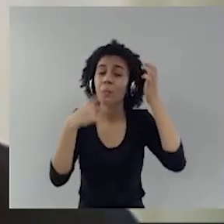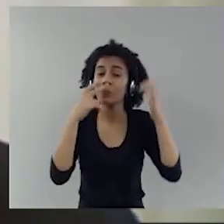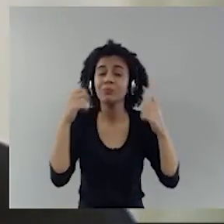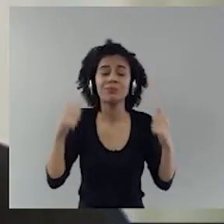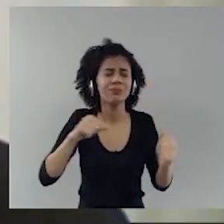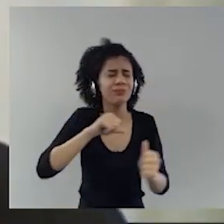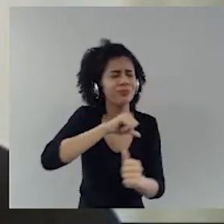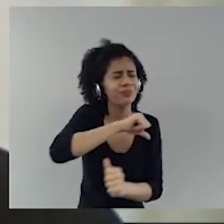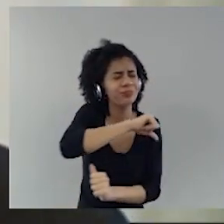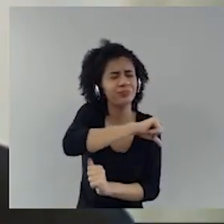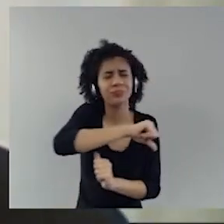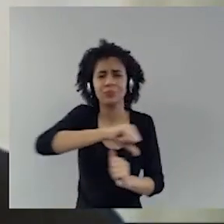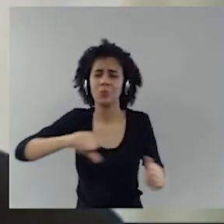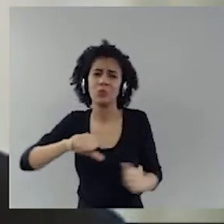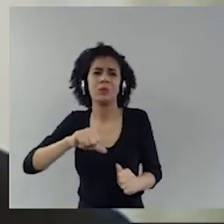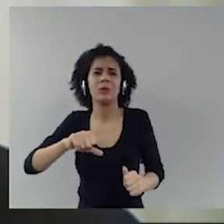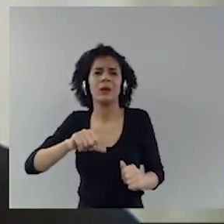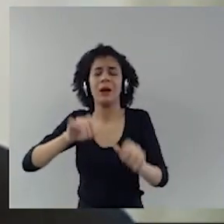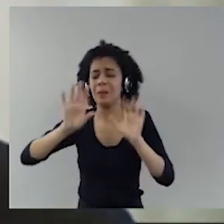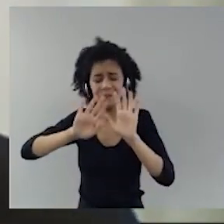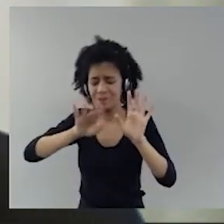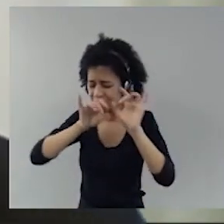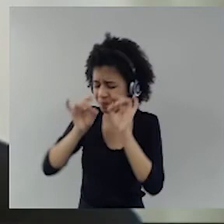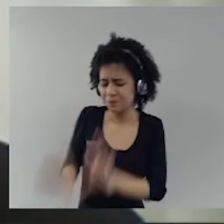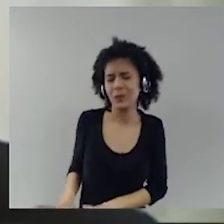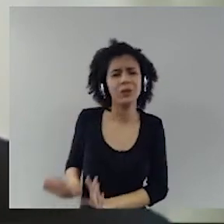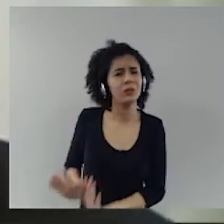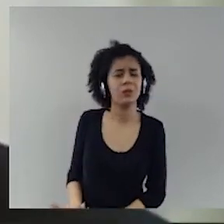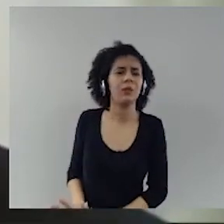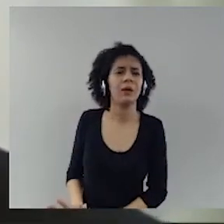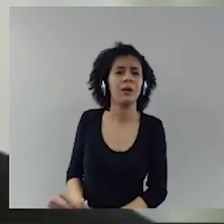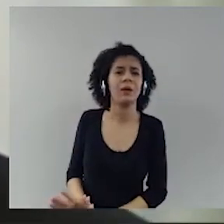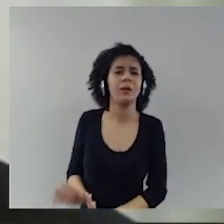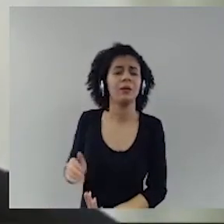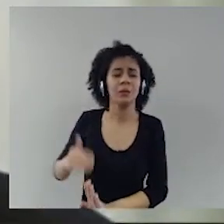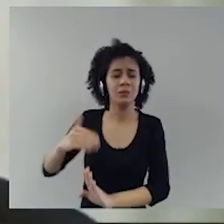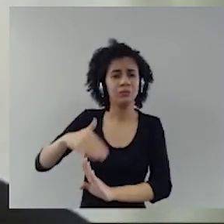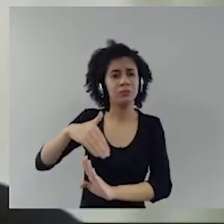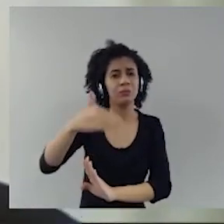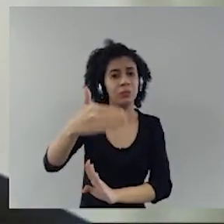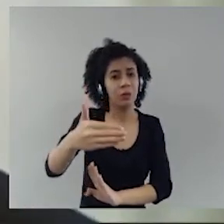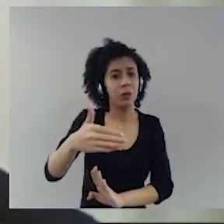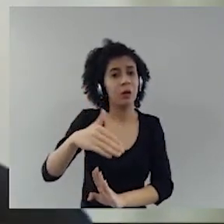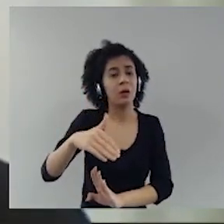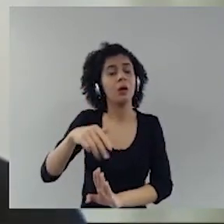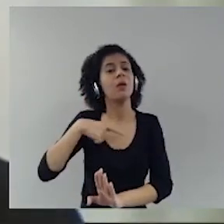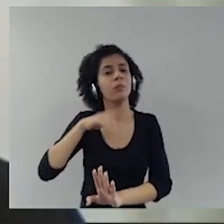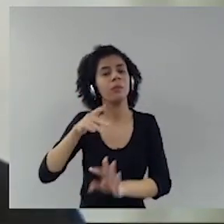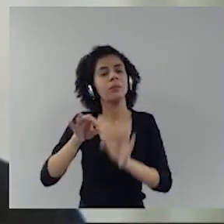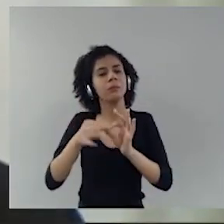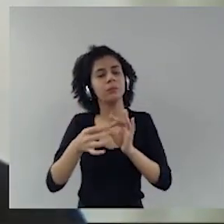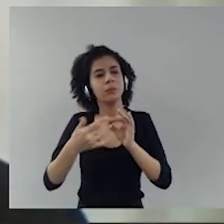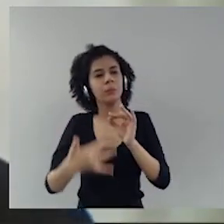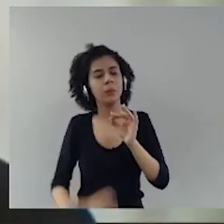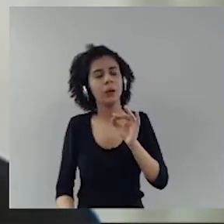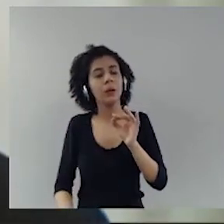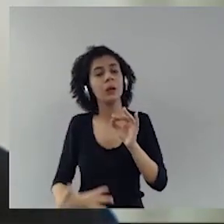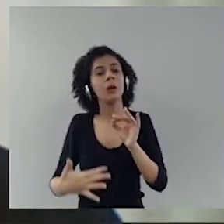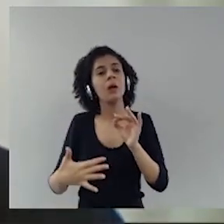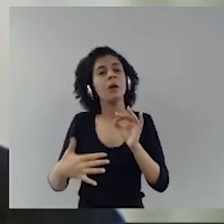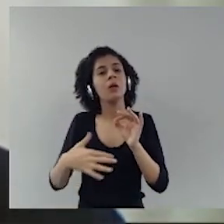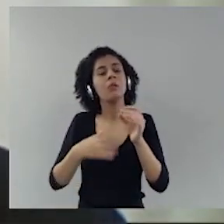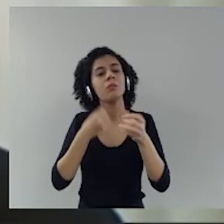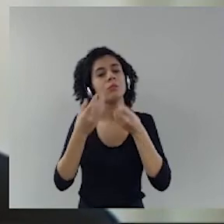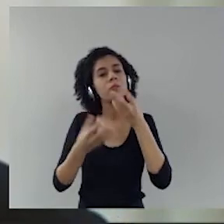totalmente revogada abandonada e um pouquinho mais para frente eu vou te ser também alguns